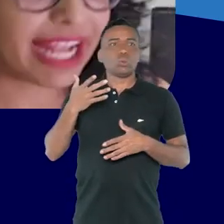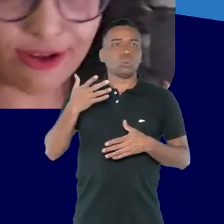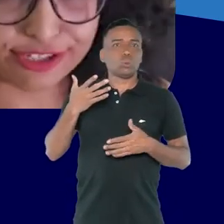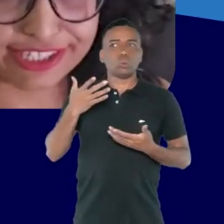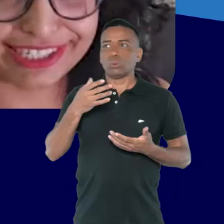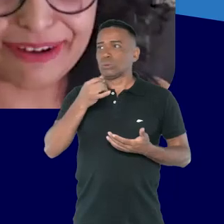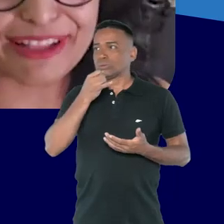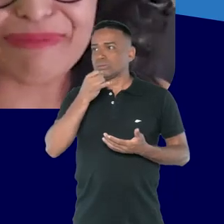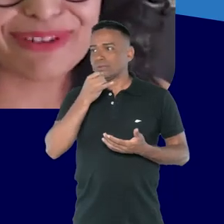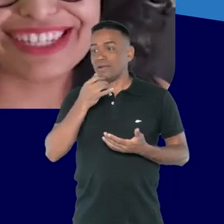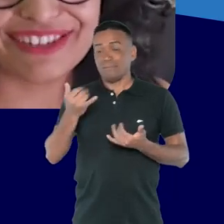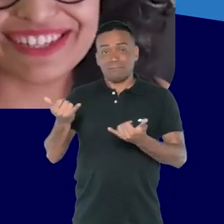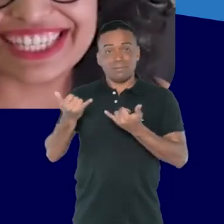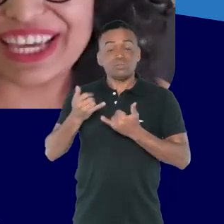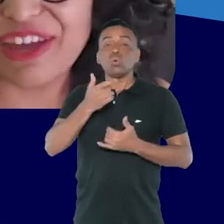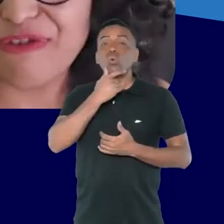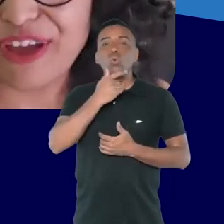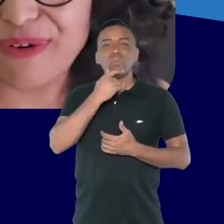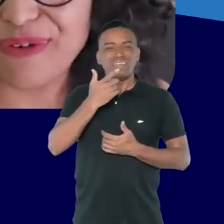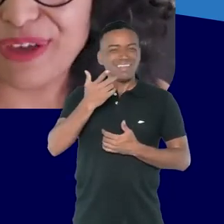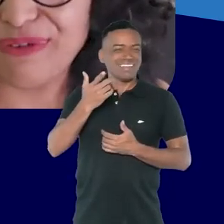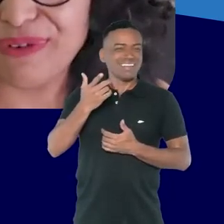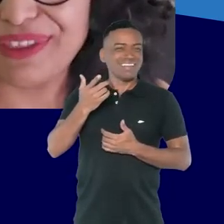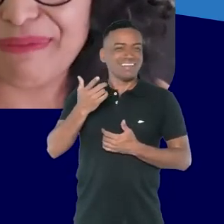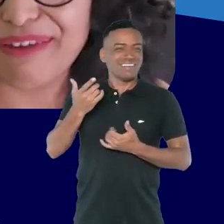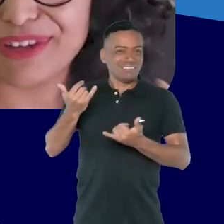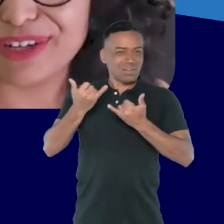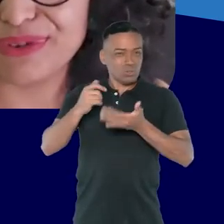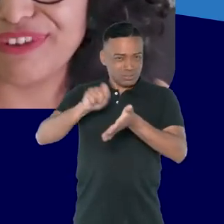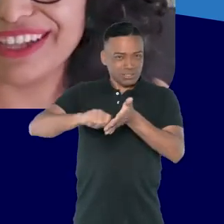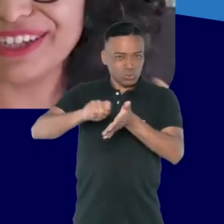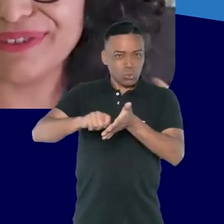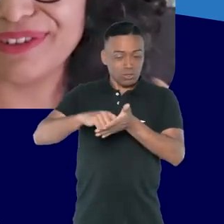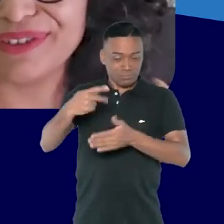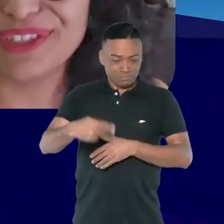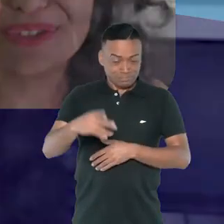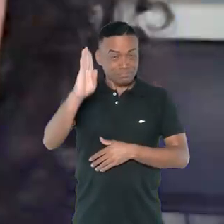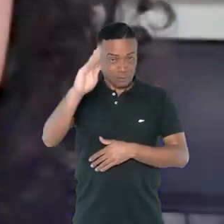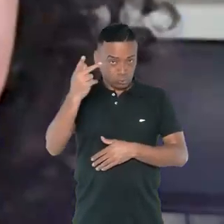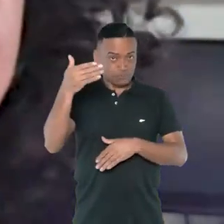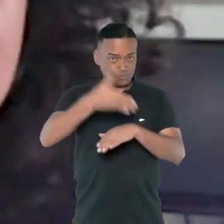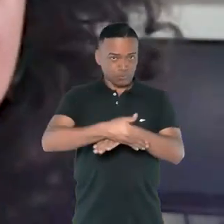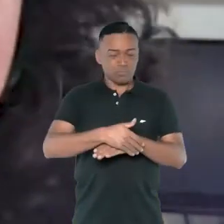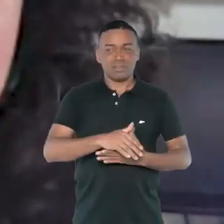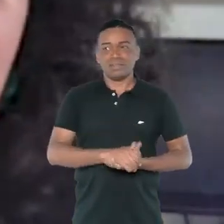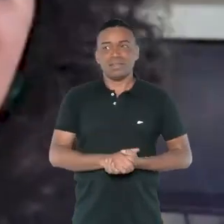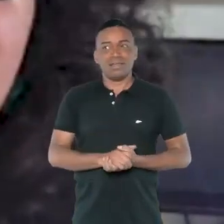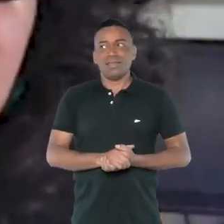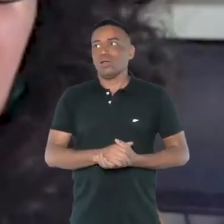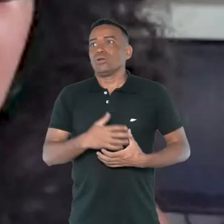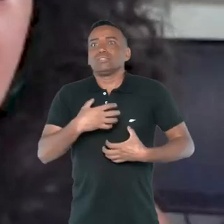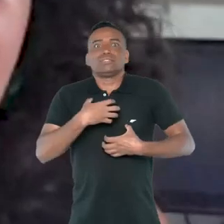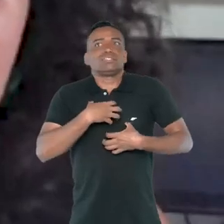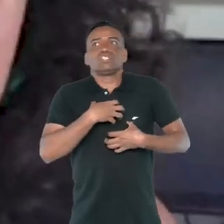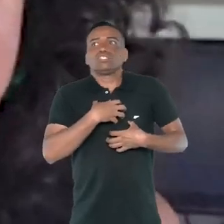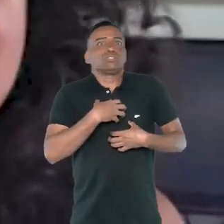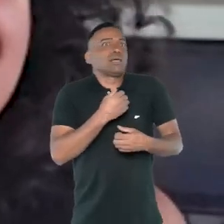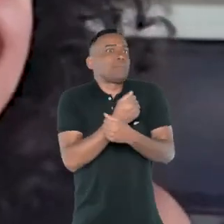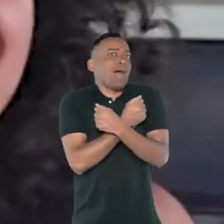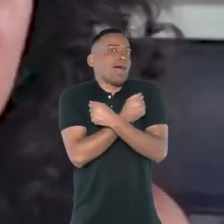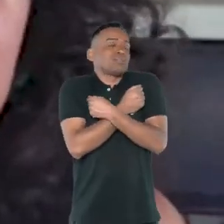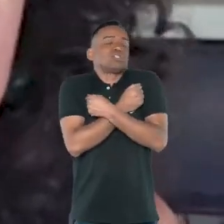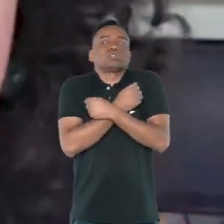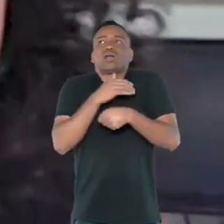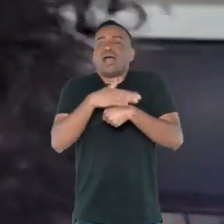Eu sou bem caótica na produção, assim. Eu vi o Itamar Vieira Júnior falando, o autor de Torturado, ele estava no evento aqui em BH, e eu me